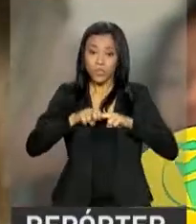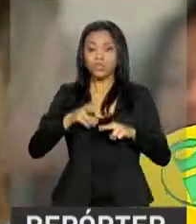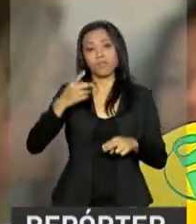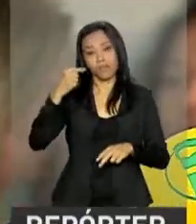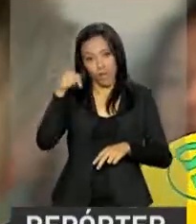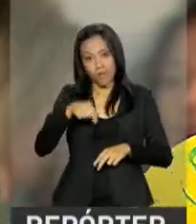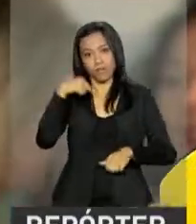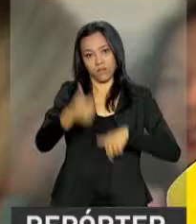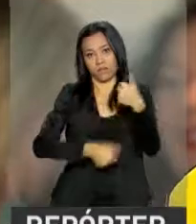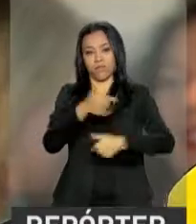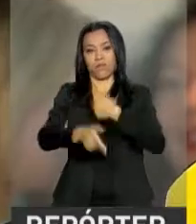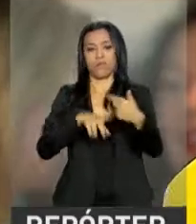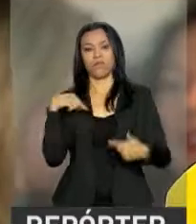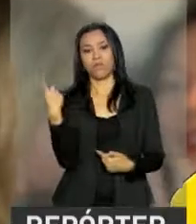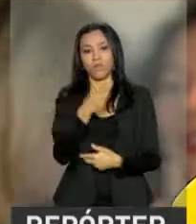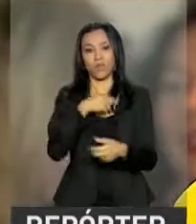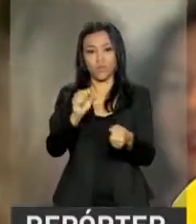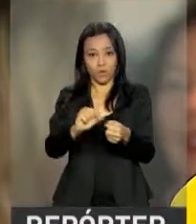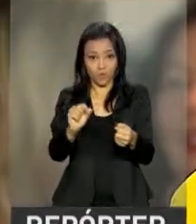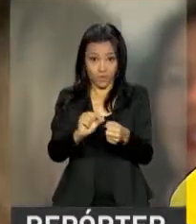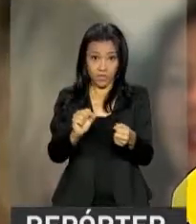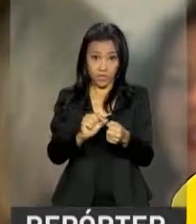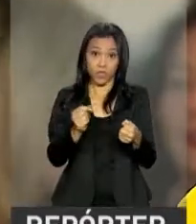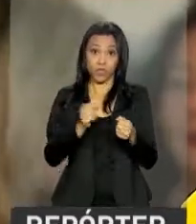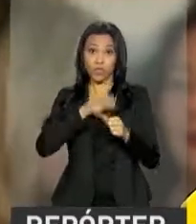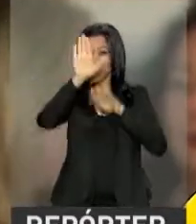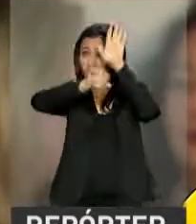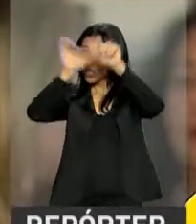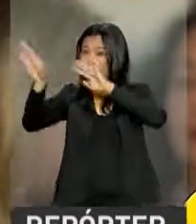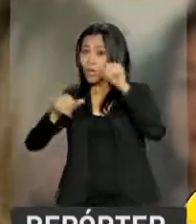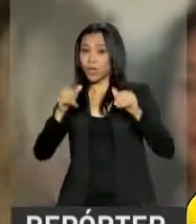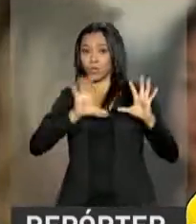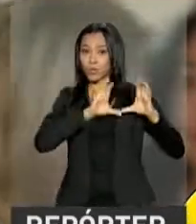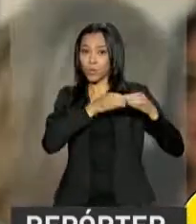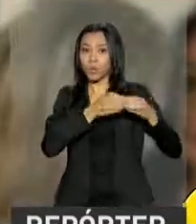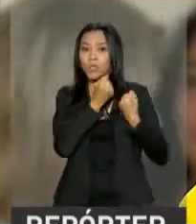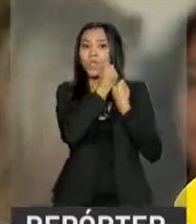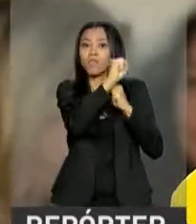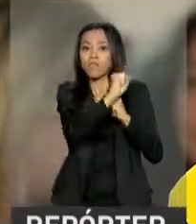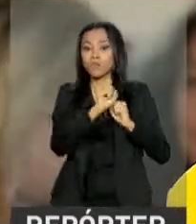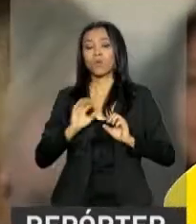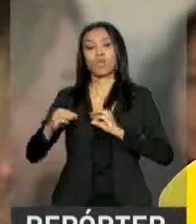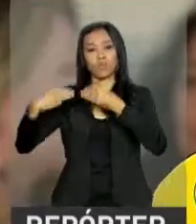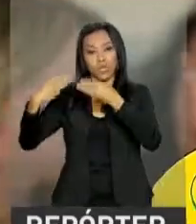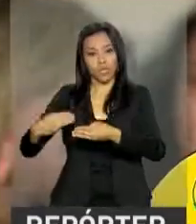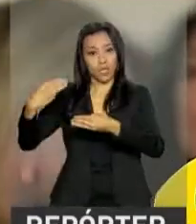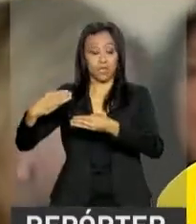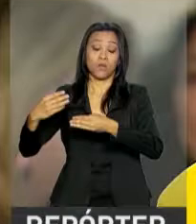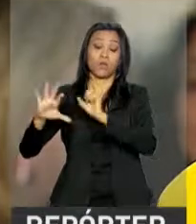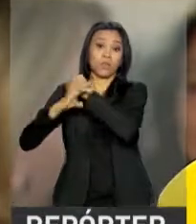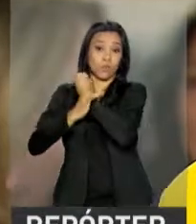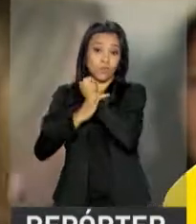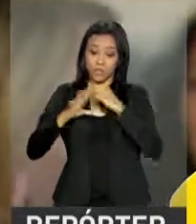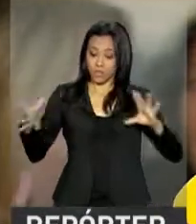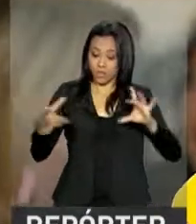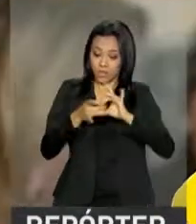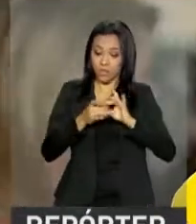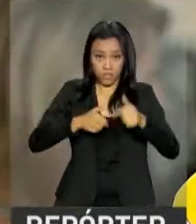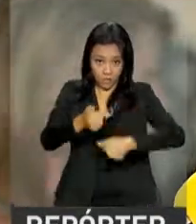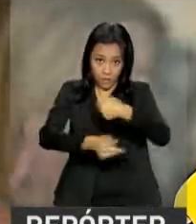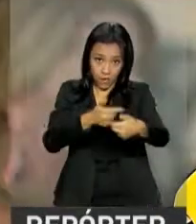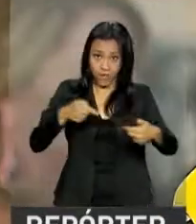iniciativa que nós estamos fazendo com os defensores públicos do Brasil e o Ministério da Segurança, ela é fundamental